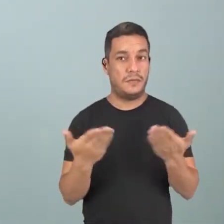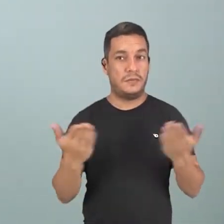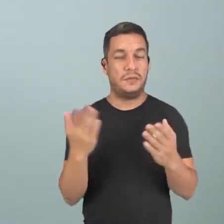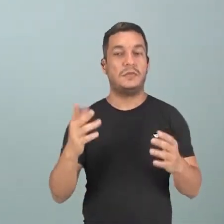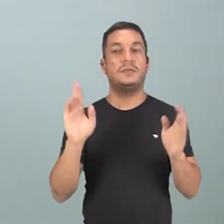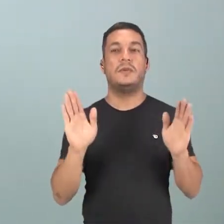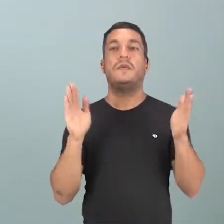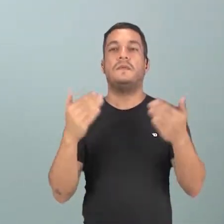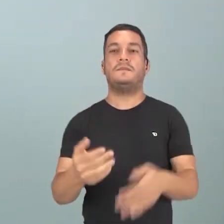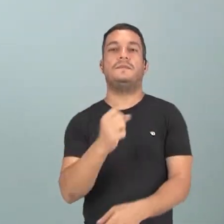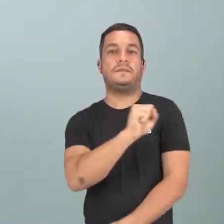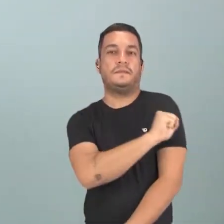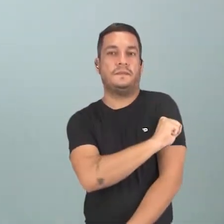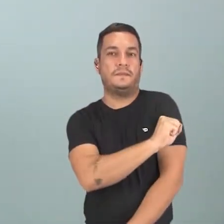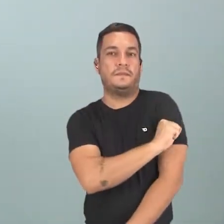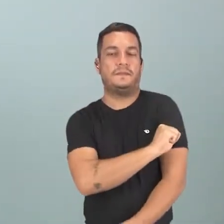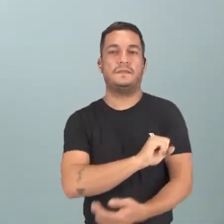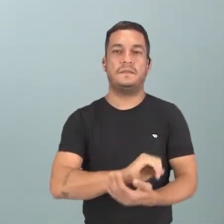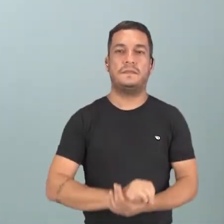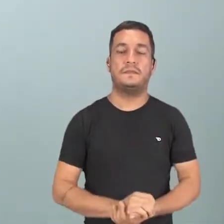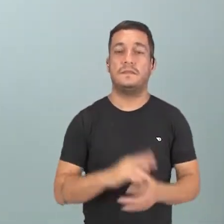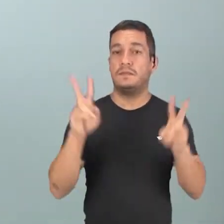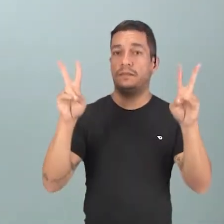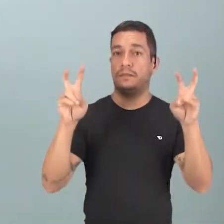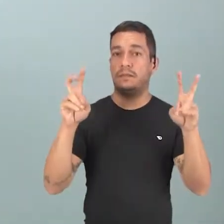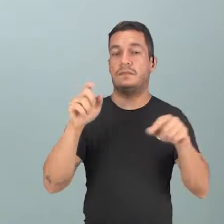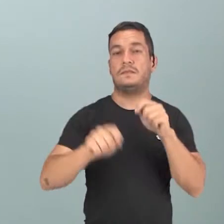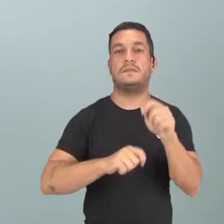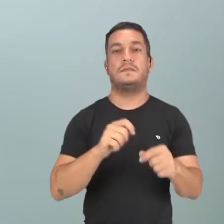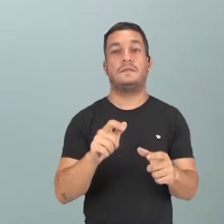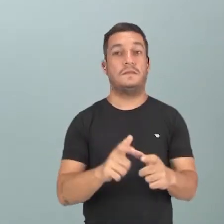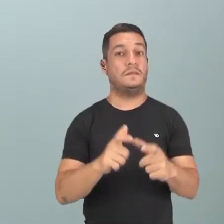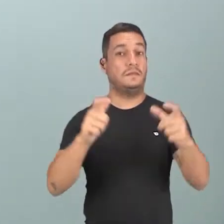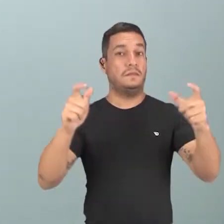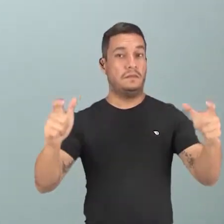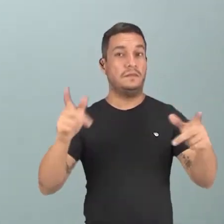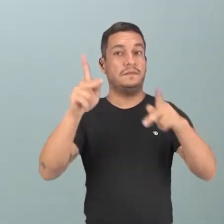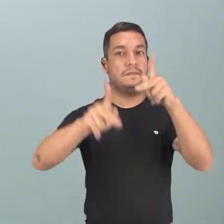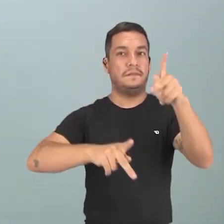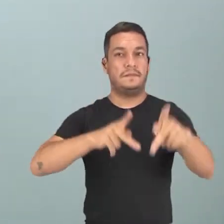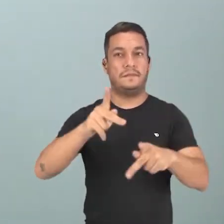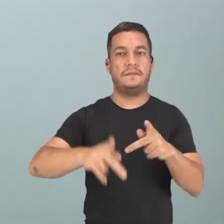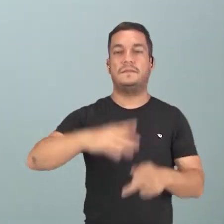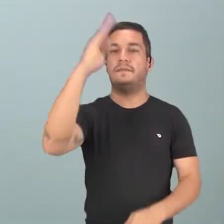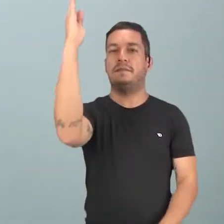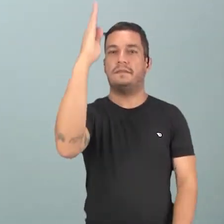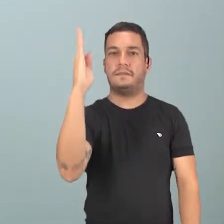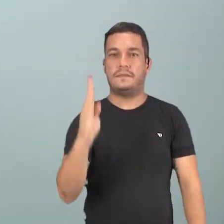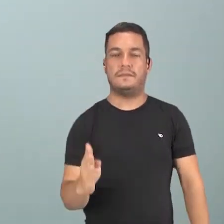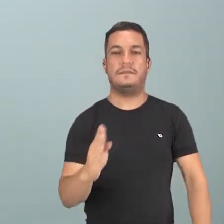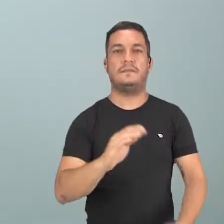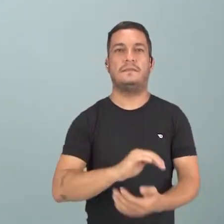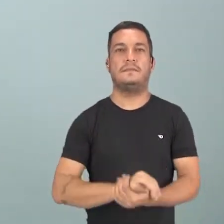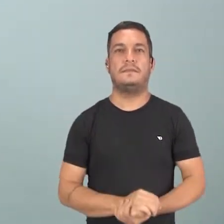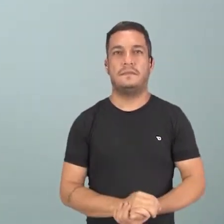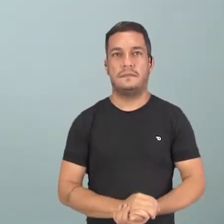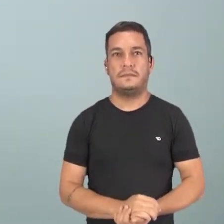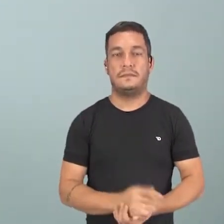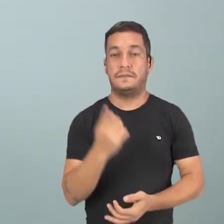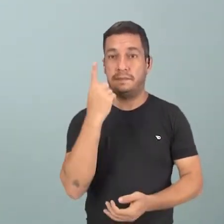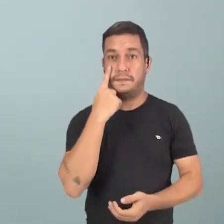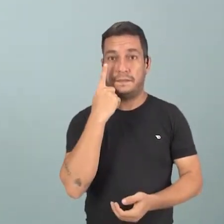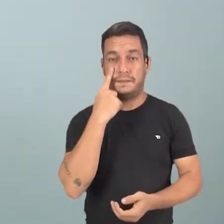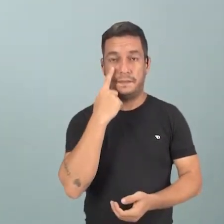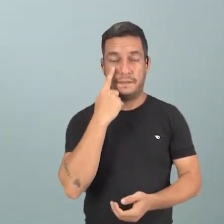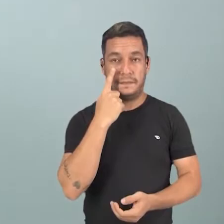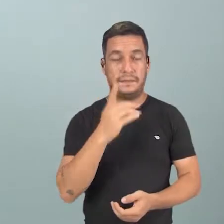ano do Ensino Fundamental. E o nosso tema é Fluxos Populacionais no Brasil. Olha